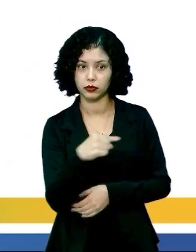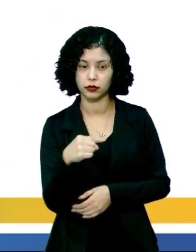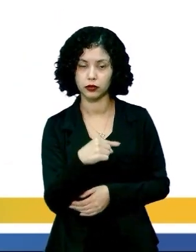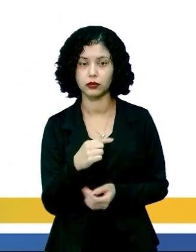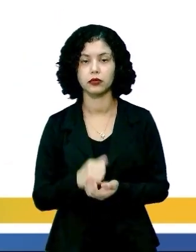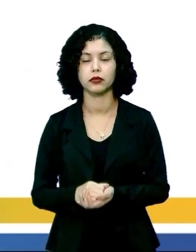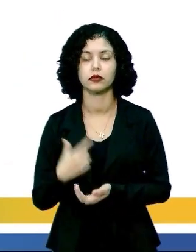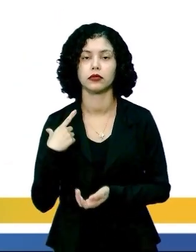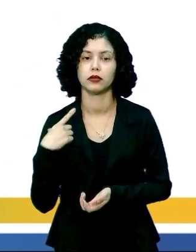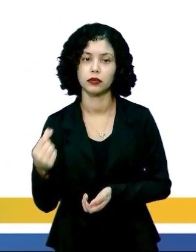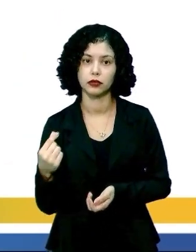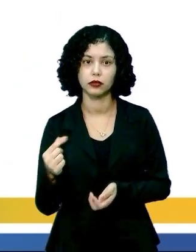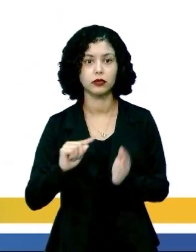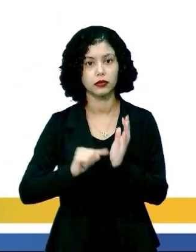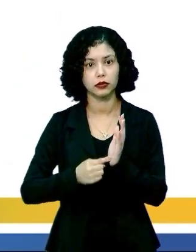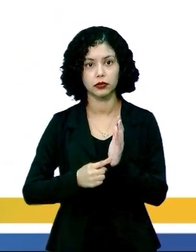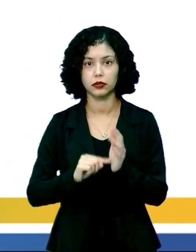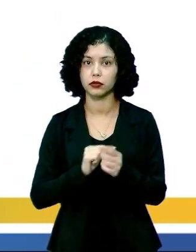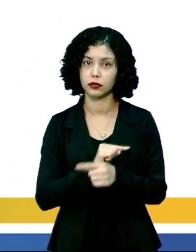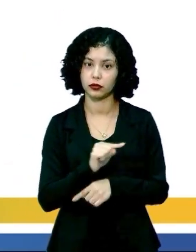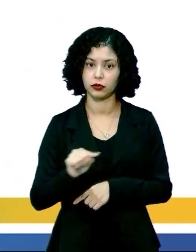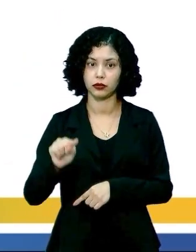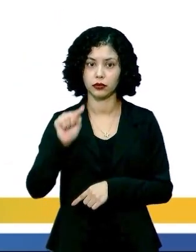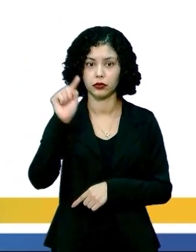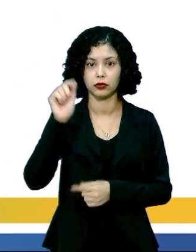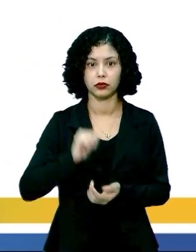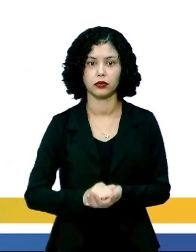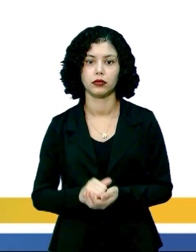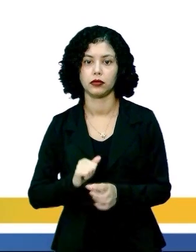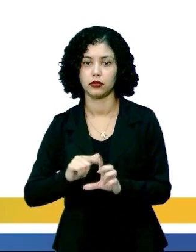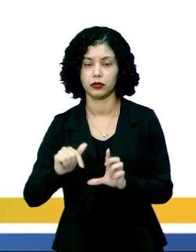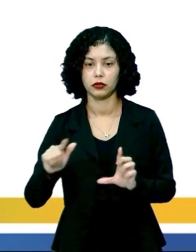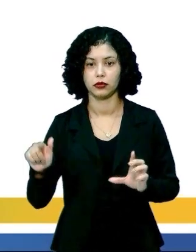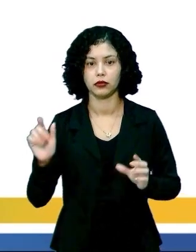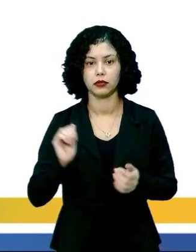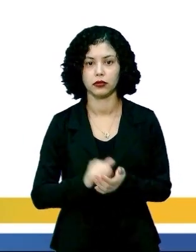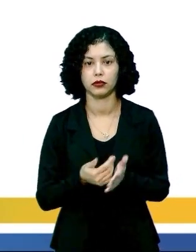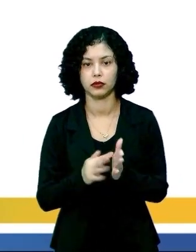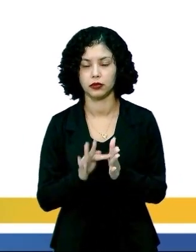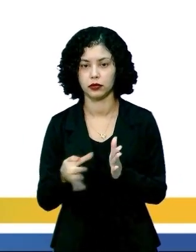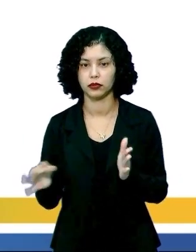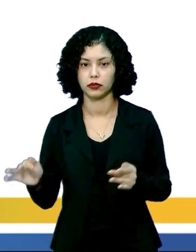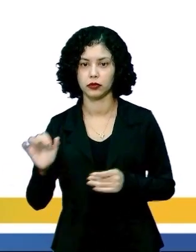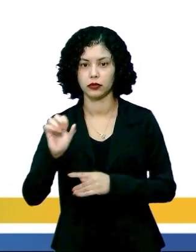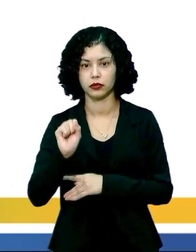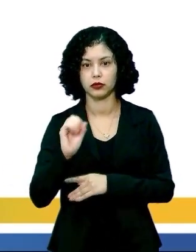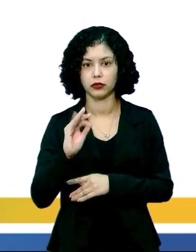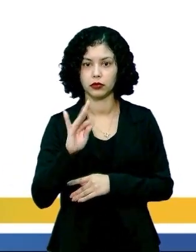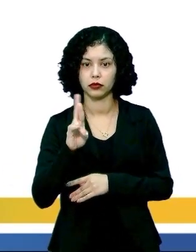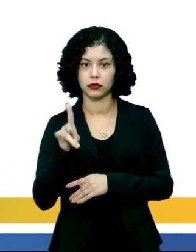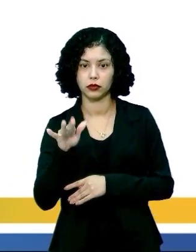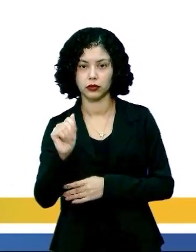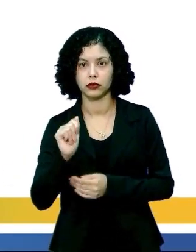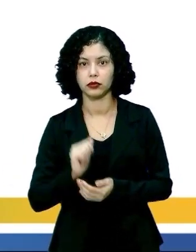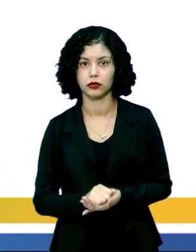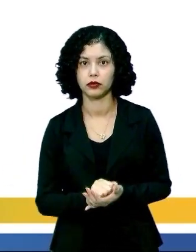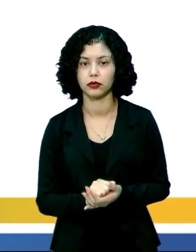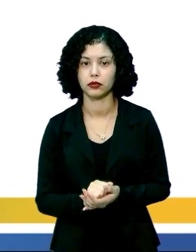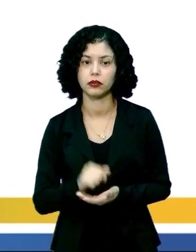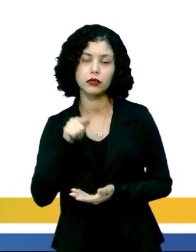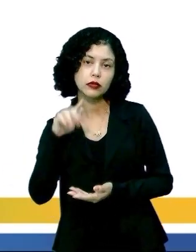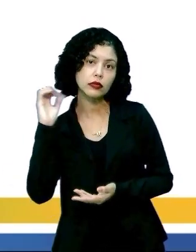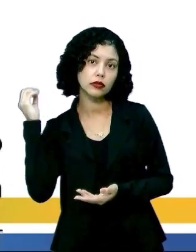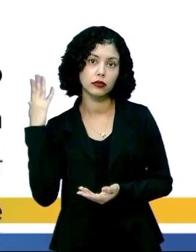negativo e vai para um ponto crescente. O gráfico aí, de uma função sobrejetora,